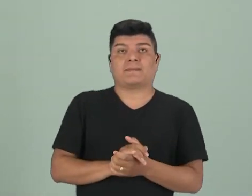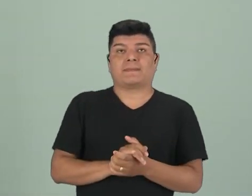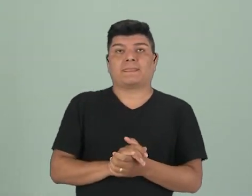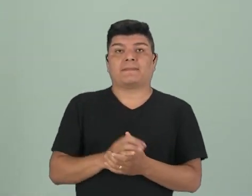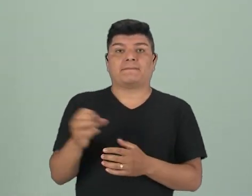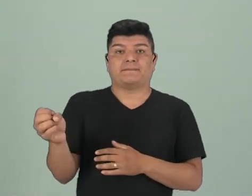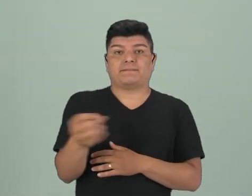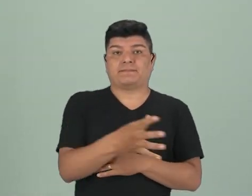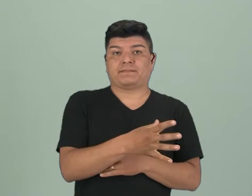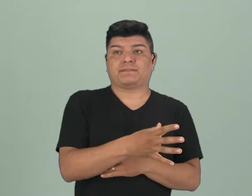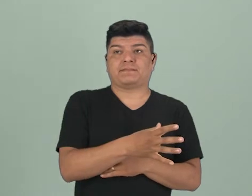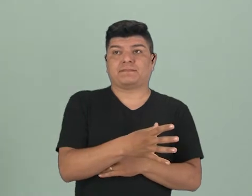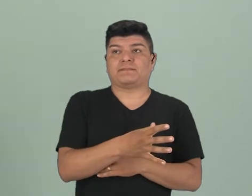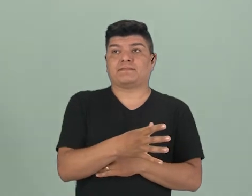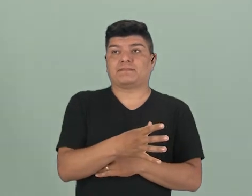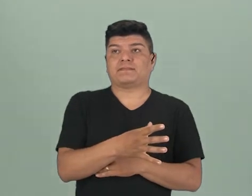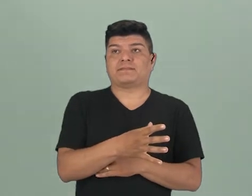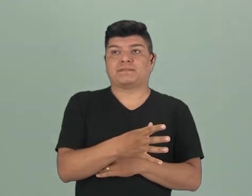uma nova